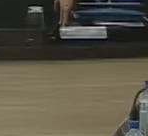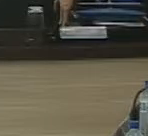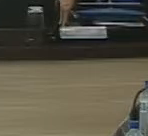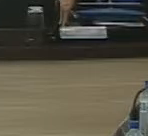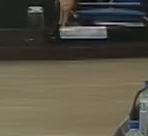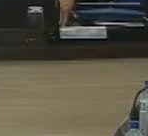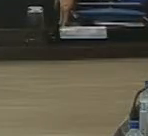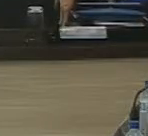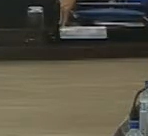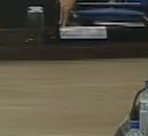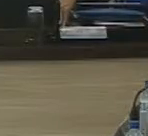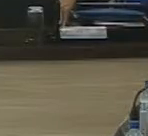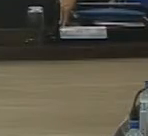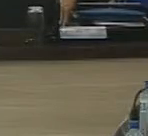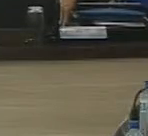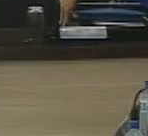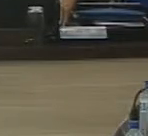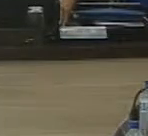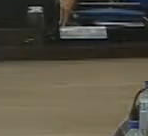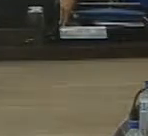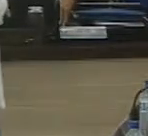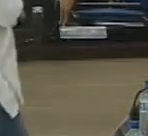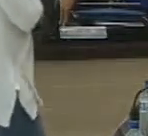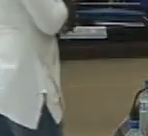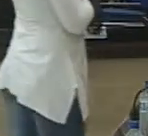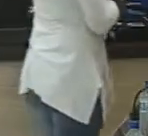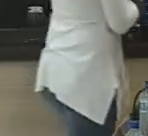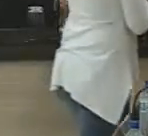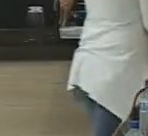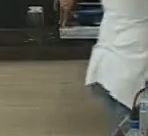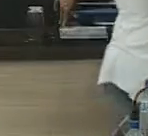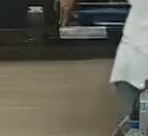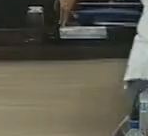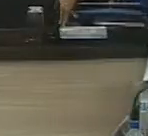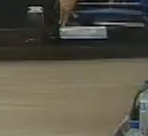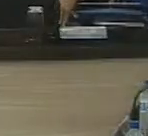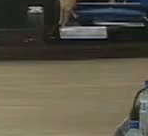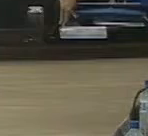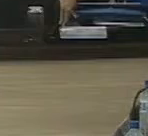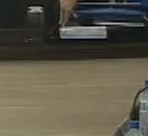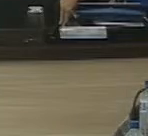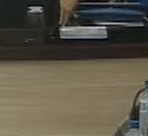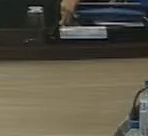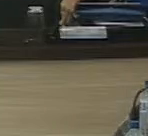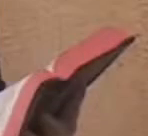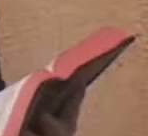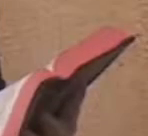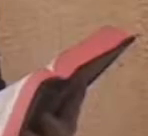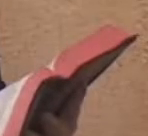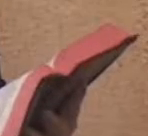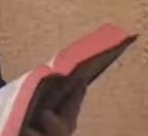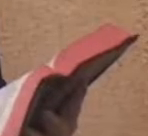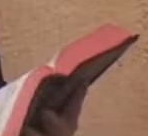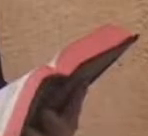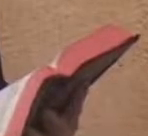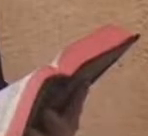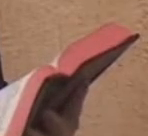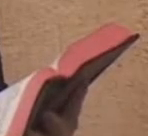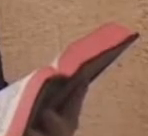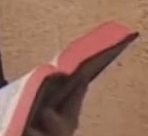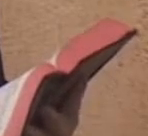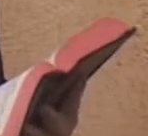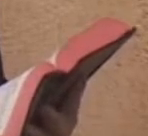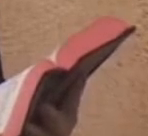Marcos, versículo 30 a 34. E dizia: a que semelharemos o reino de